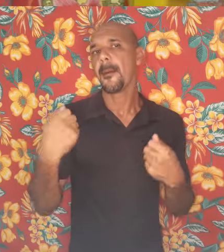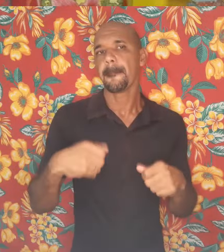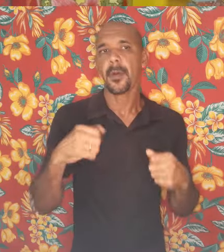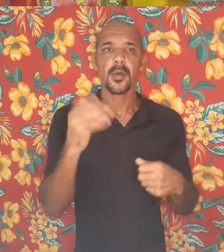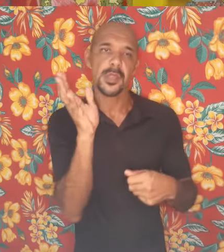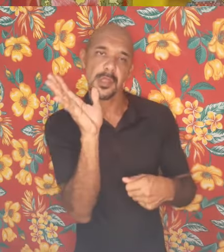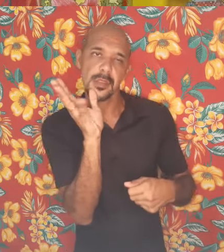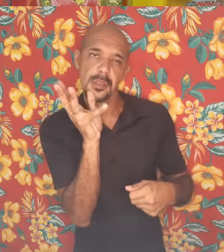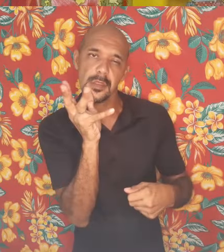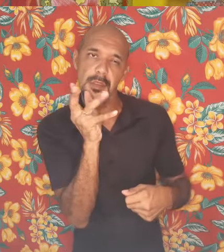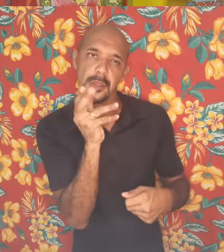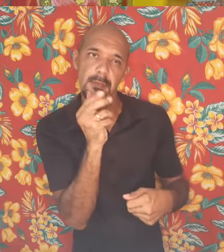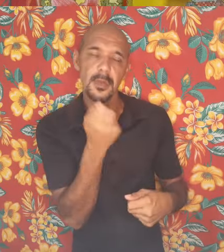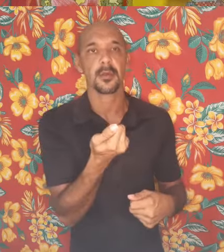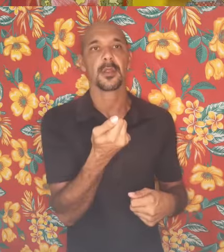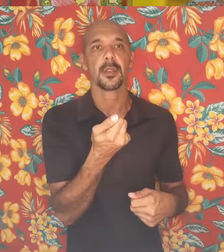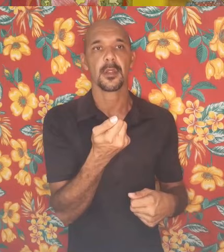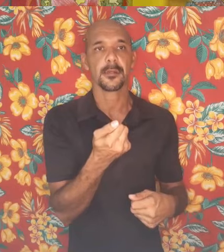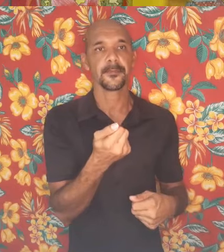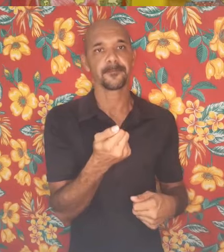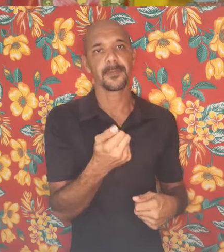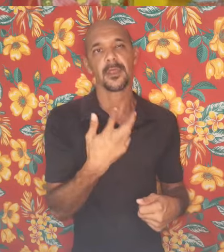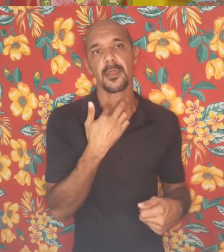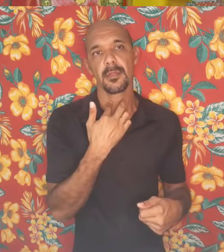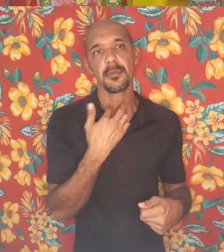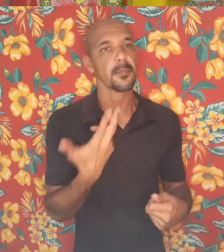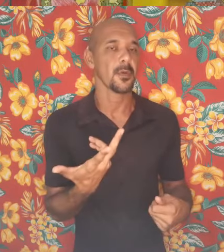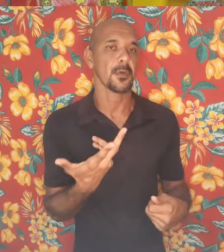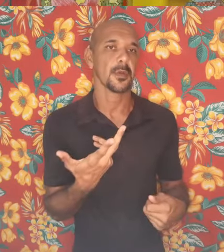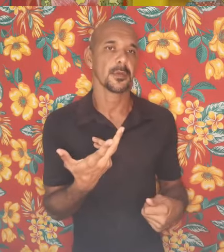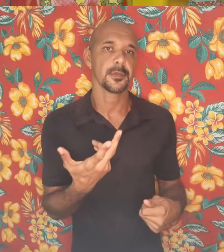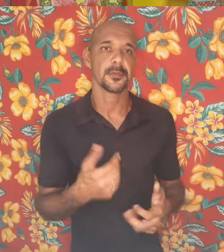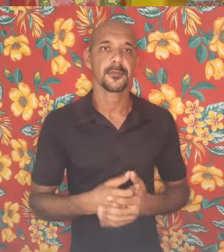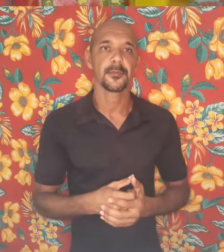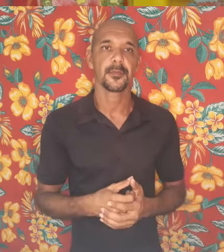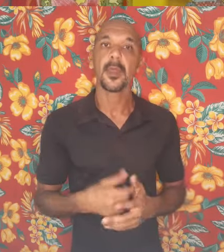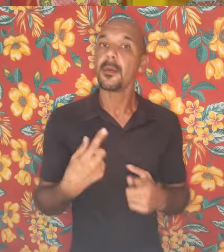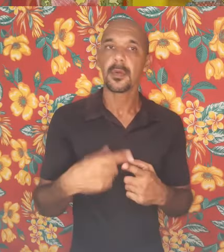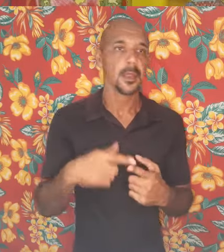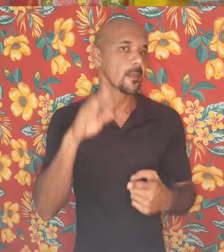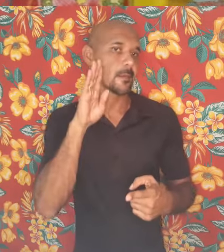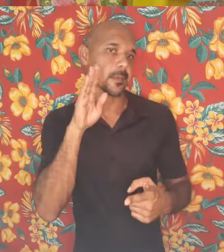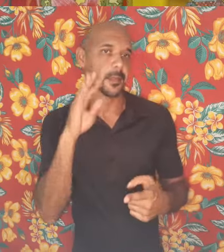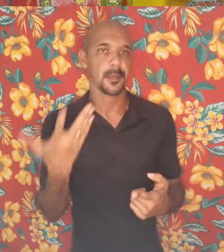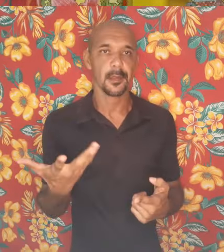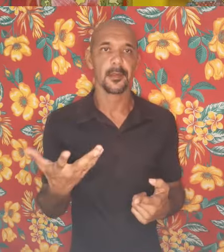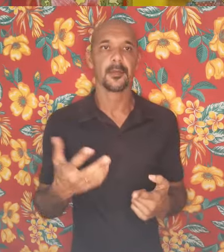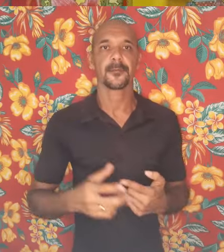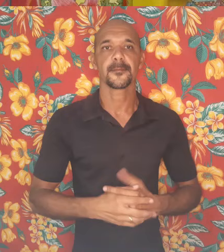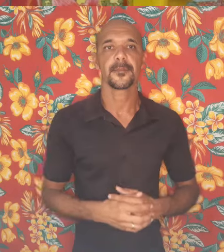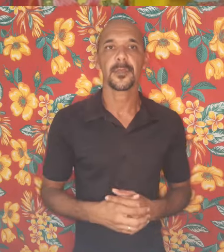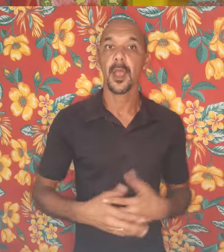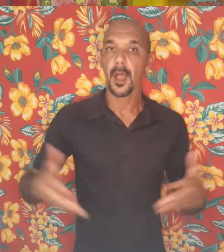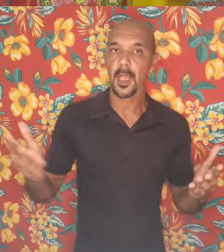isopor, mais ou menos 2 dedinhos, tá? Mais ou menos a largura do cano também. E vou fazer aqui o desenho da